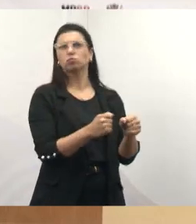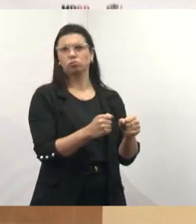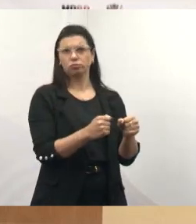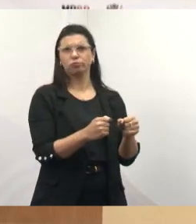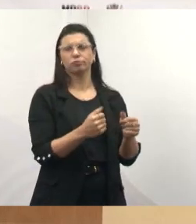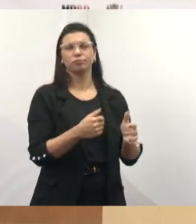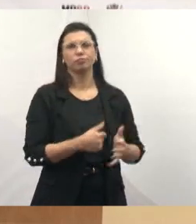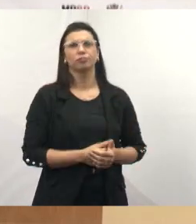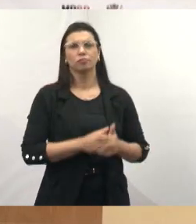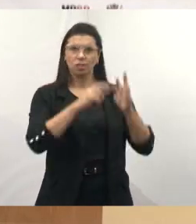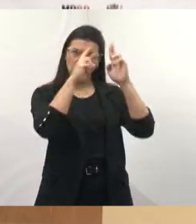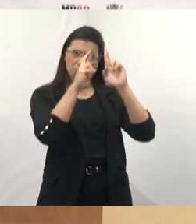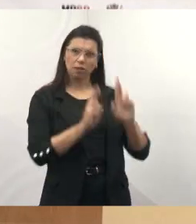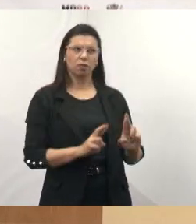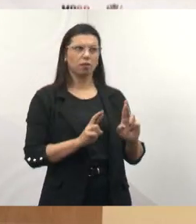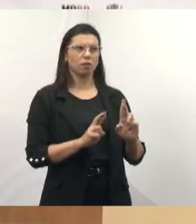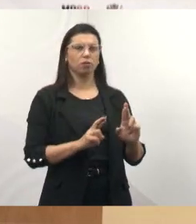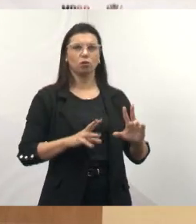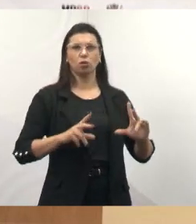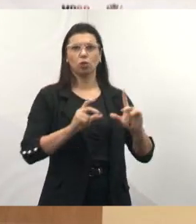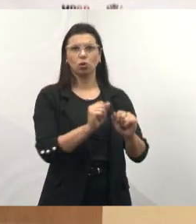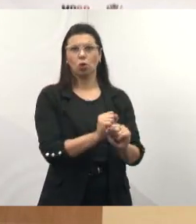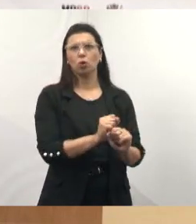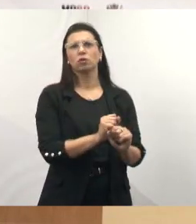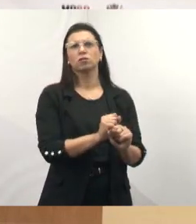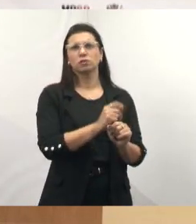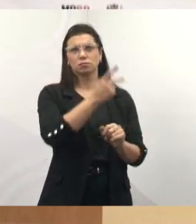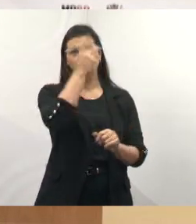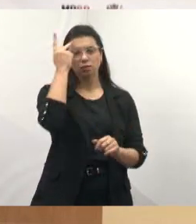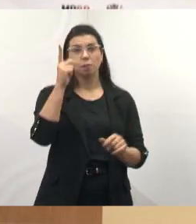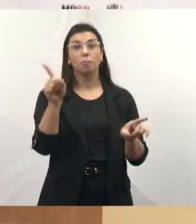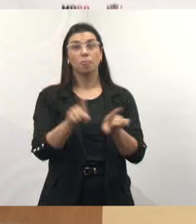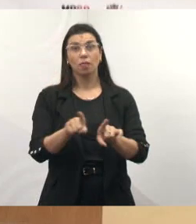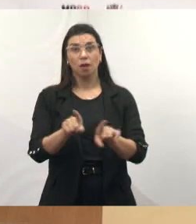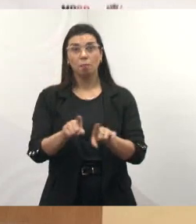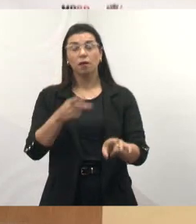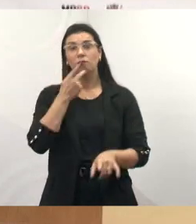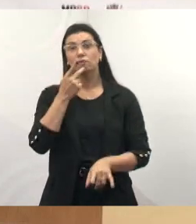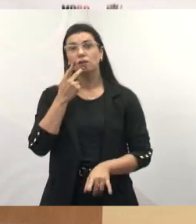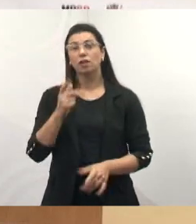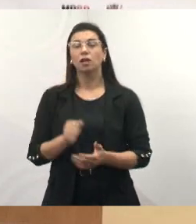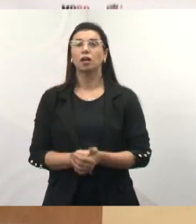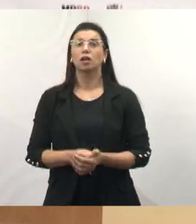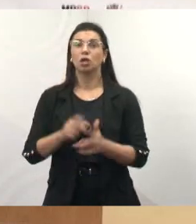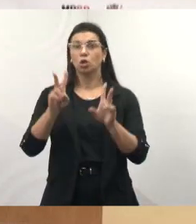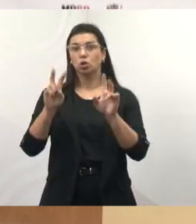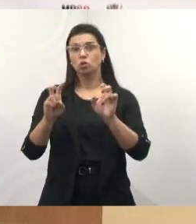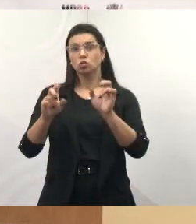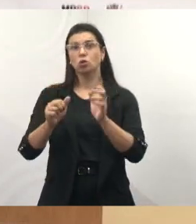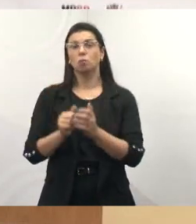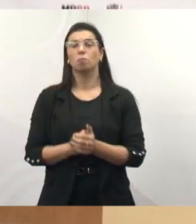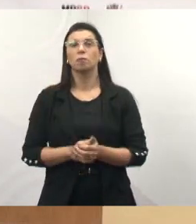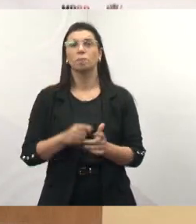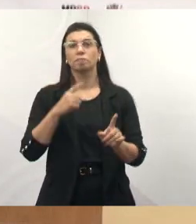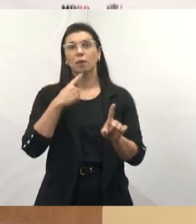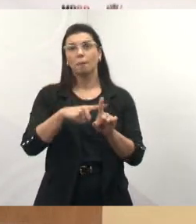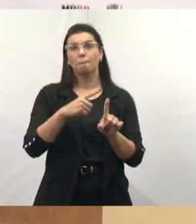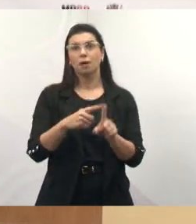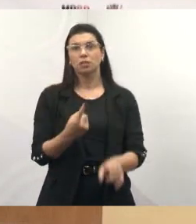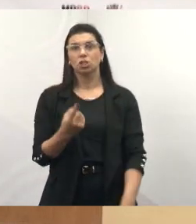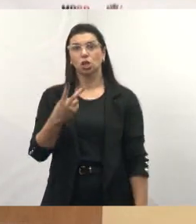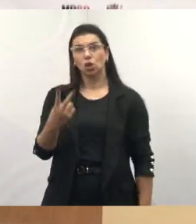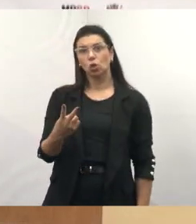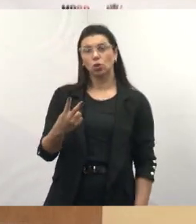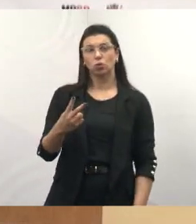às pessoas. Também podemos falar das futuras 12 creches. Hoje, 10 creches. Já ficou